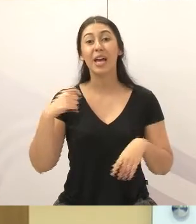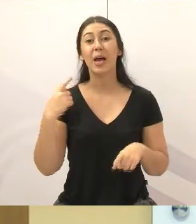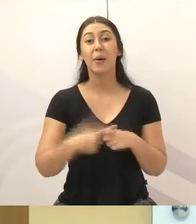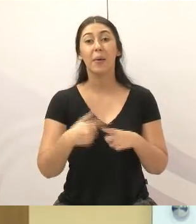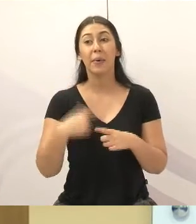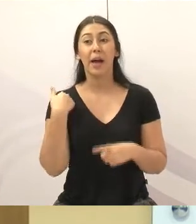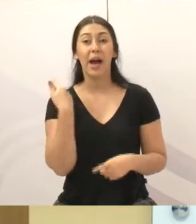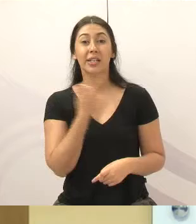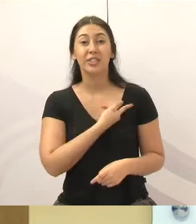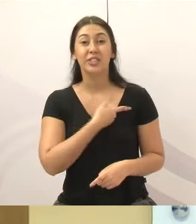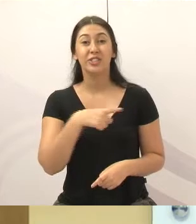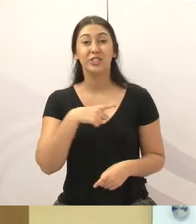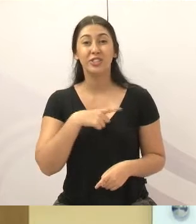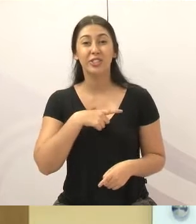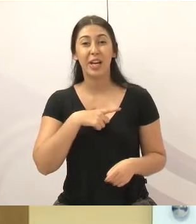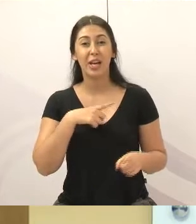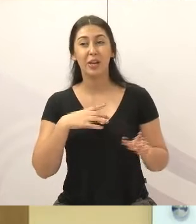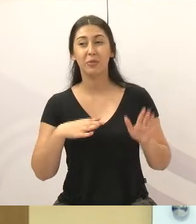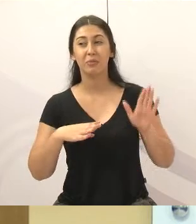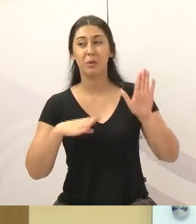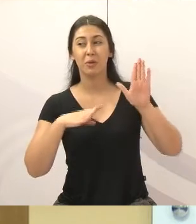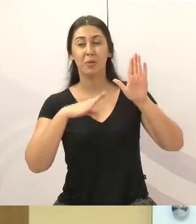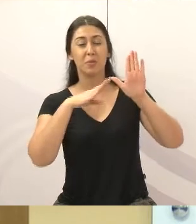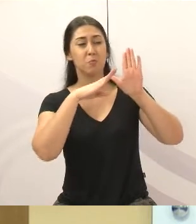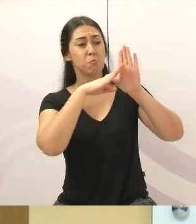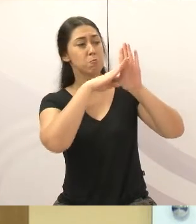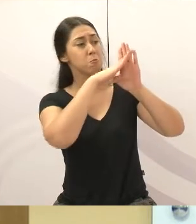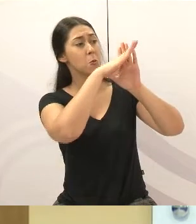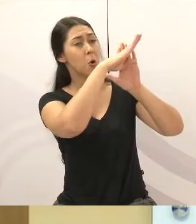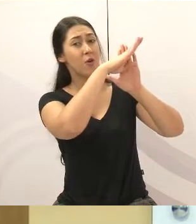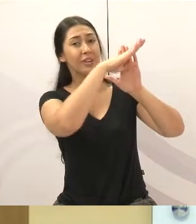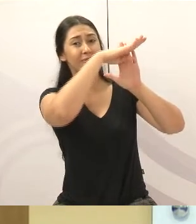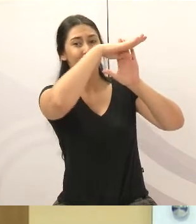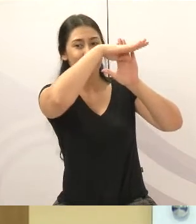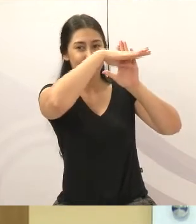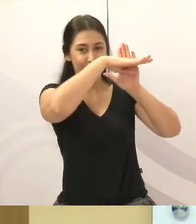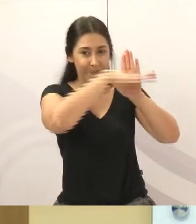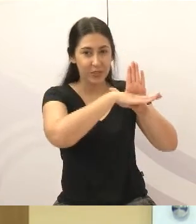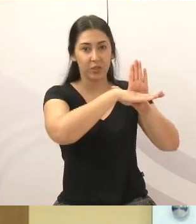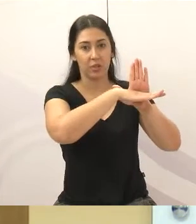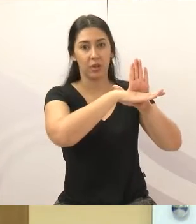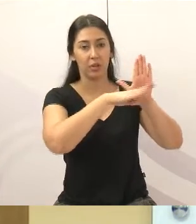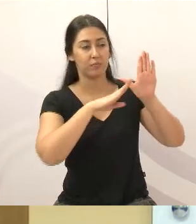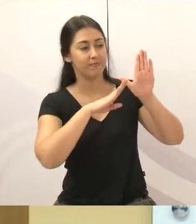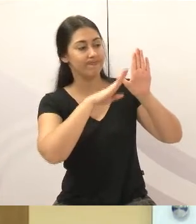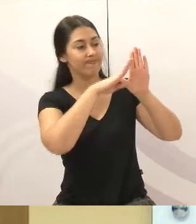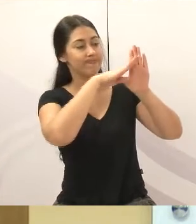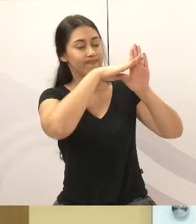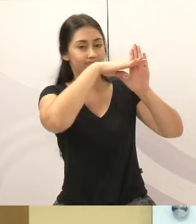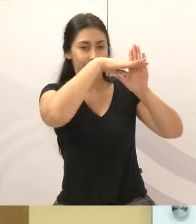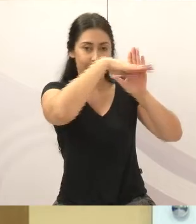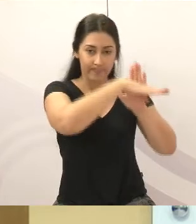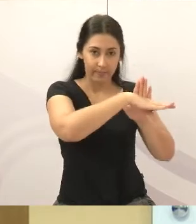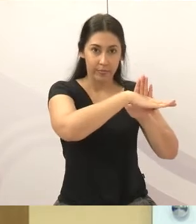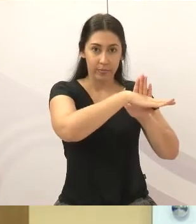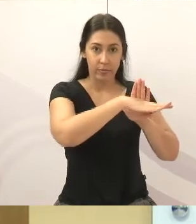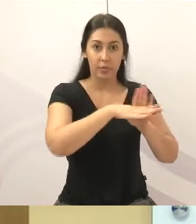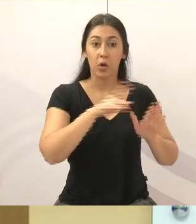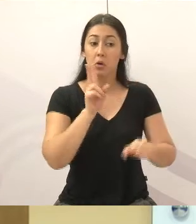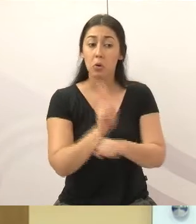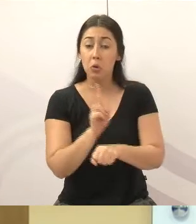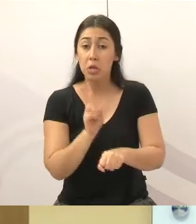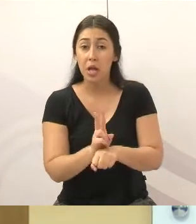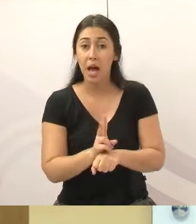estamos falando, e eu fiquei um tempo conversando com o vereador Fernando, explicando para ele, justificando também essa questão da curva, qual é